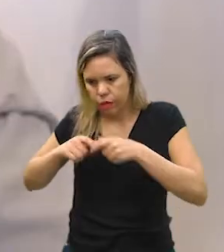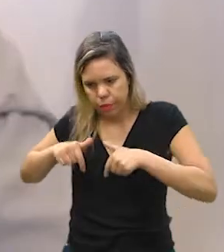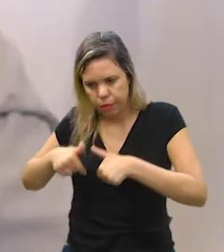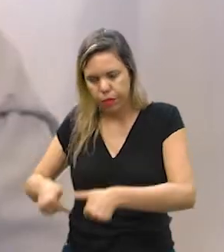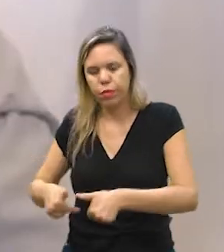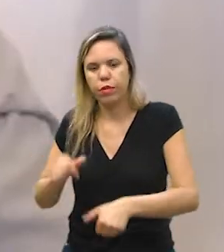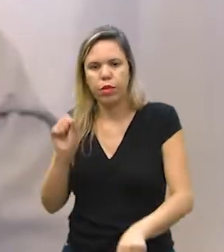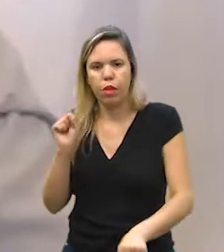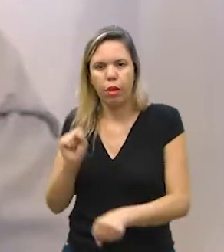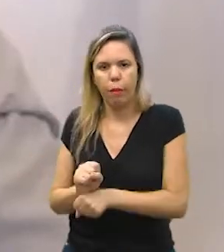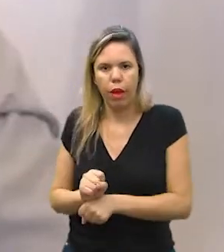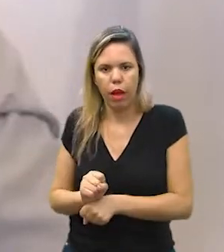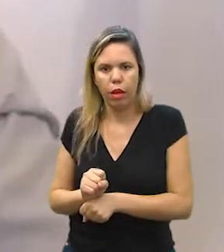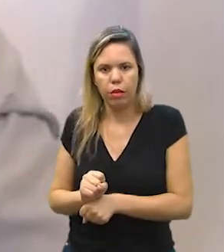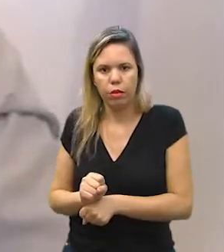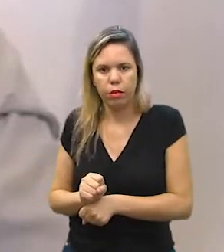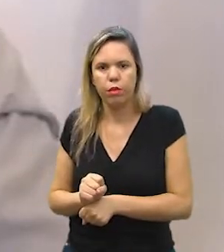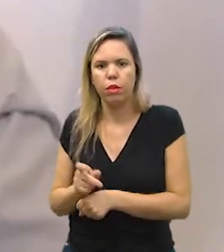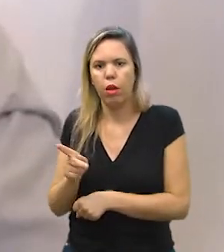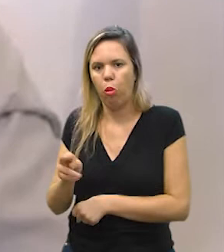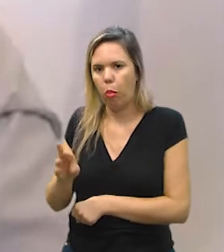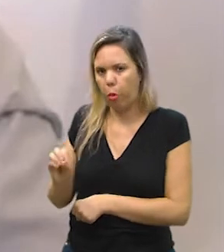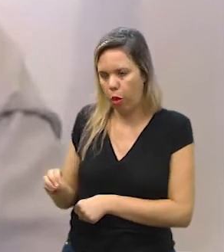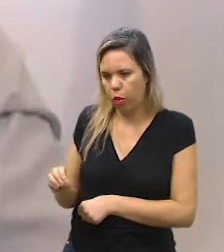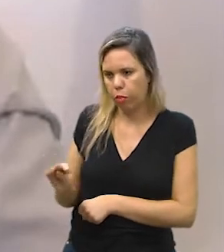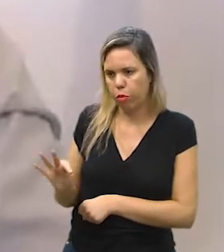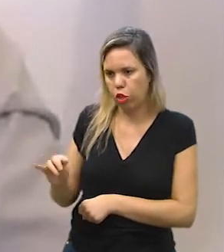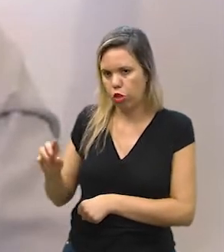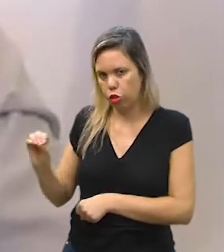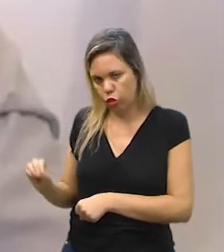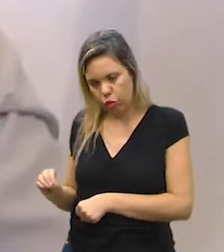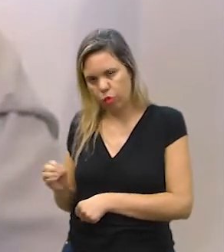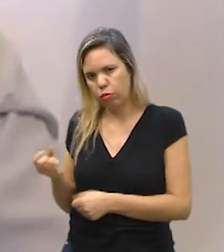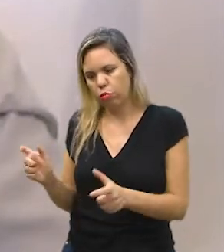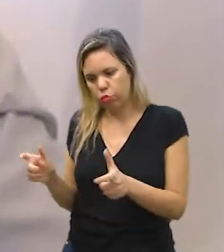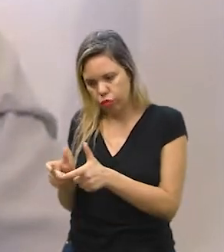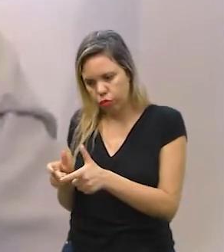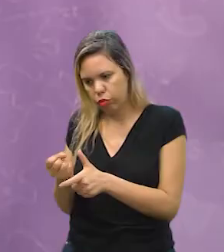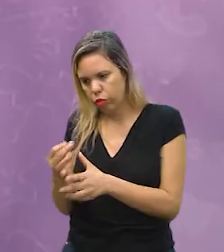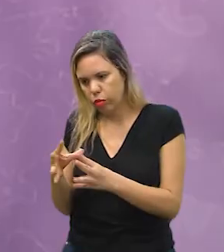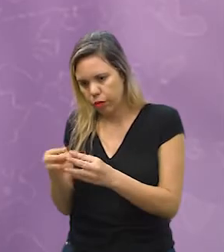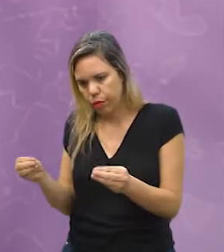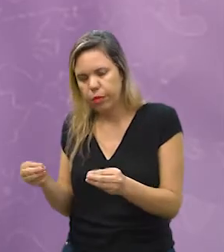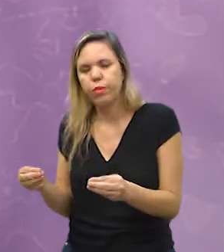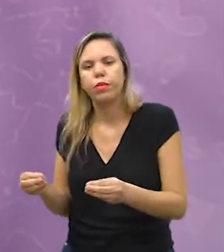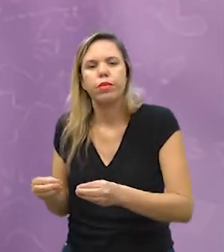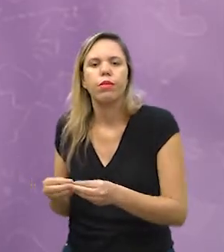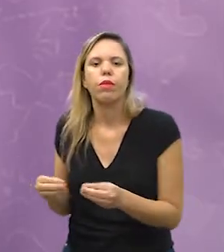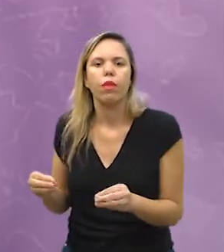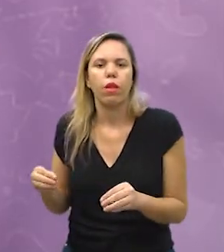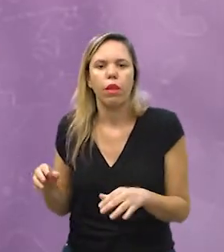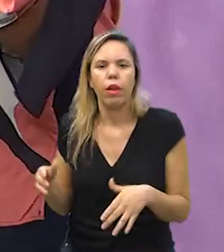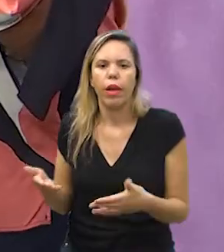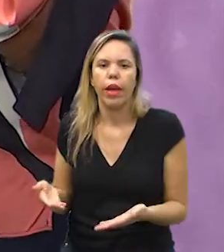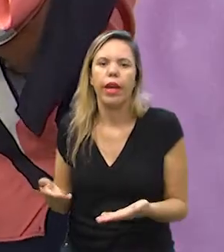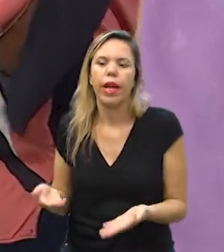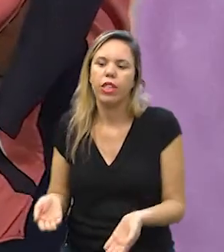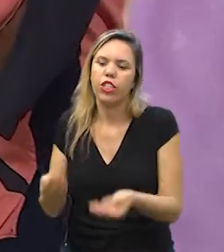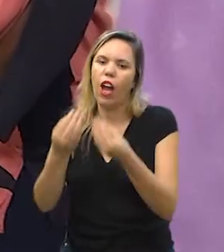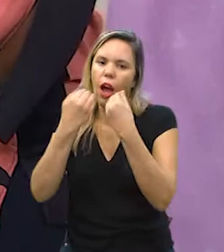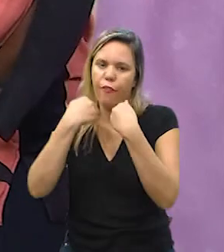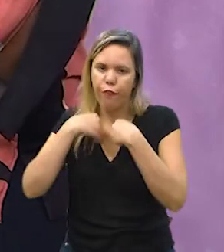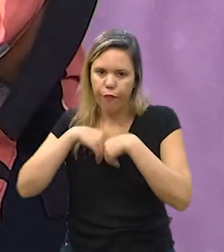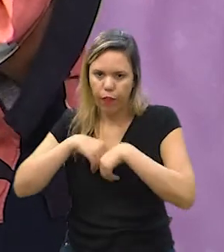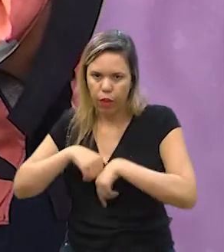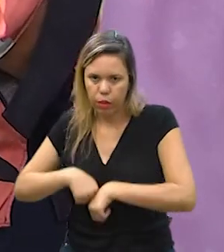Quando você para de administrar o probiótico, ele vai diminuindo sua quantidade e ele some. Então é de fora para dentro. É de fora